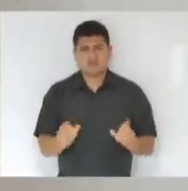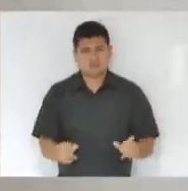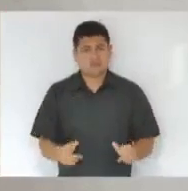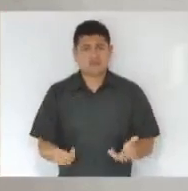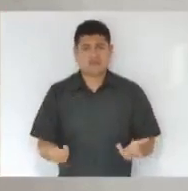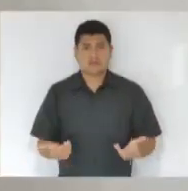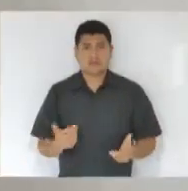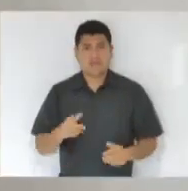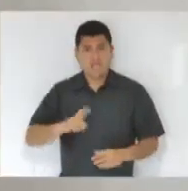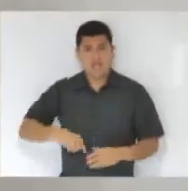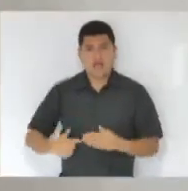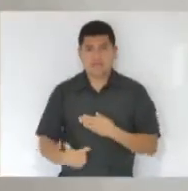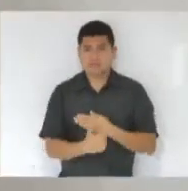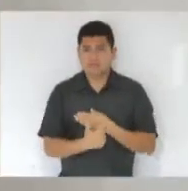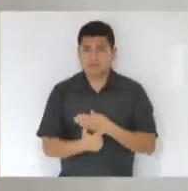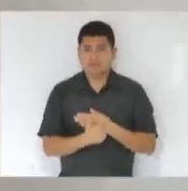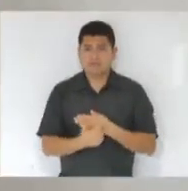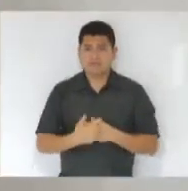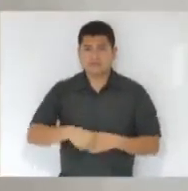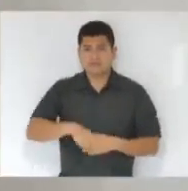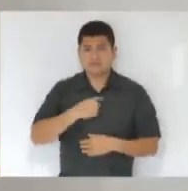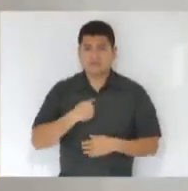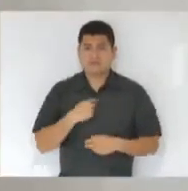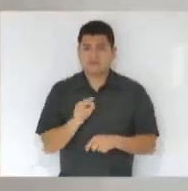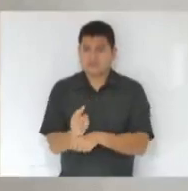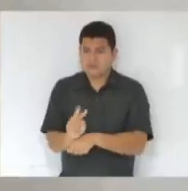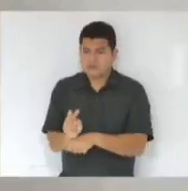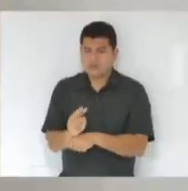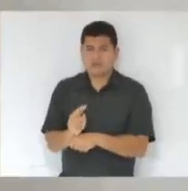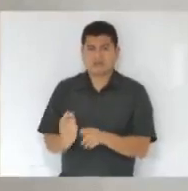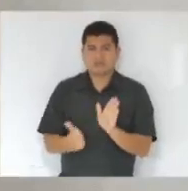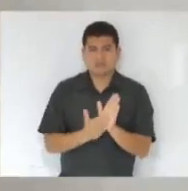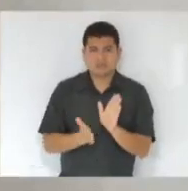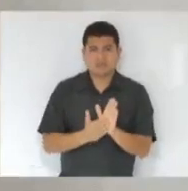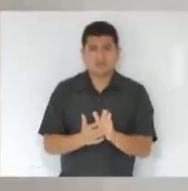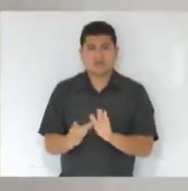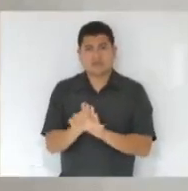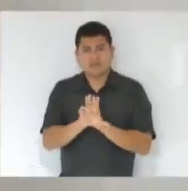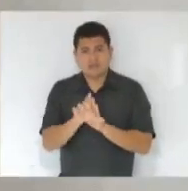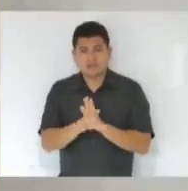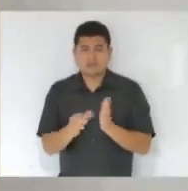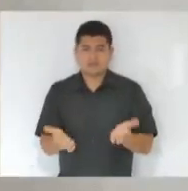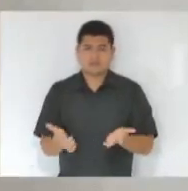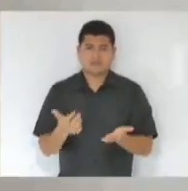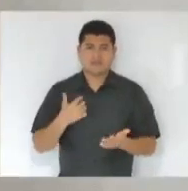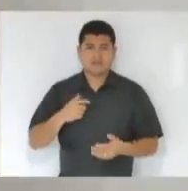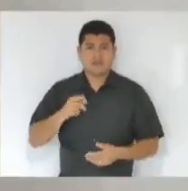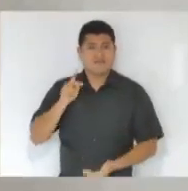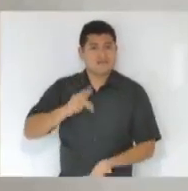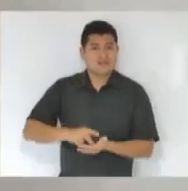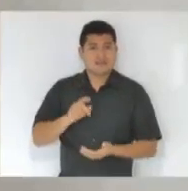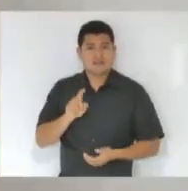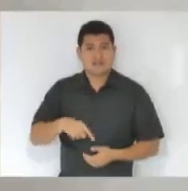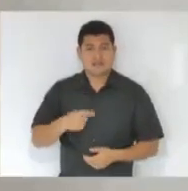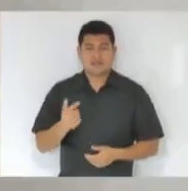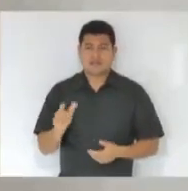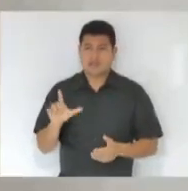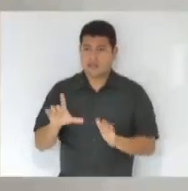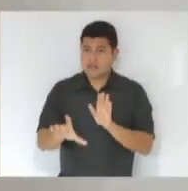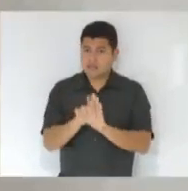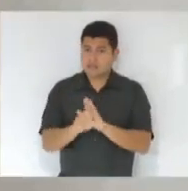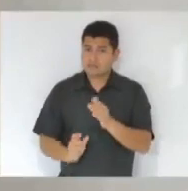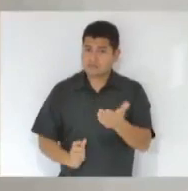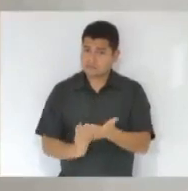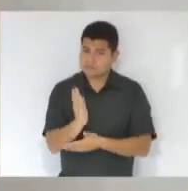é fiscalizando, propondo, legislando. Mas o fato é, deputados, que nós temos uma lei aprovada aqui,